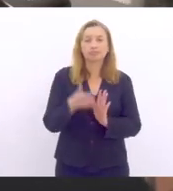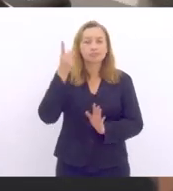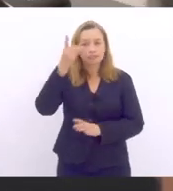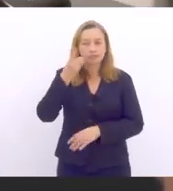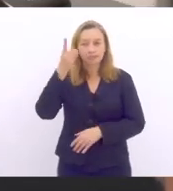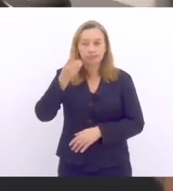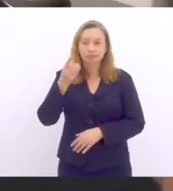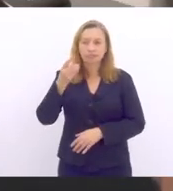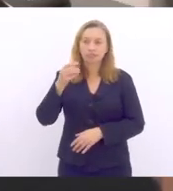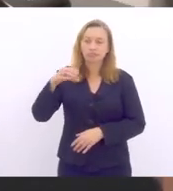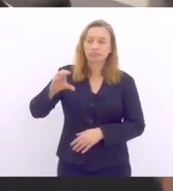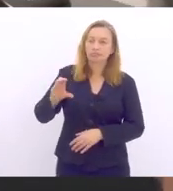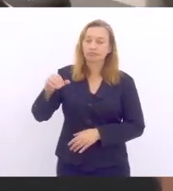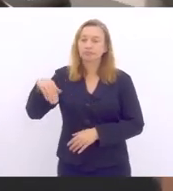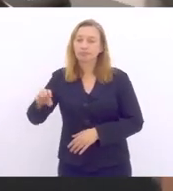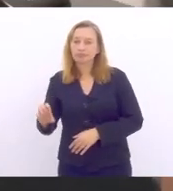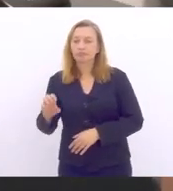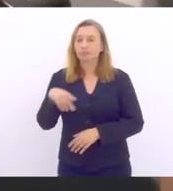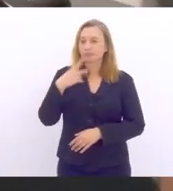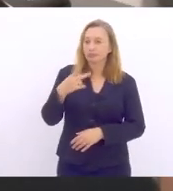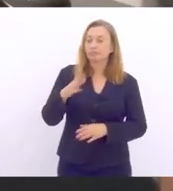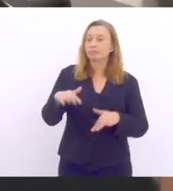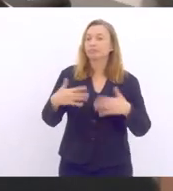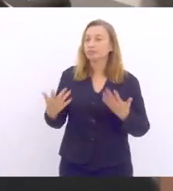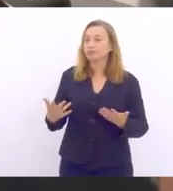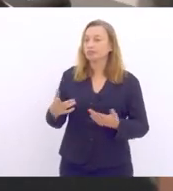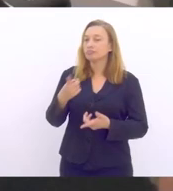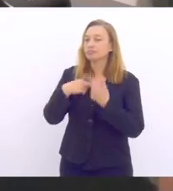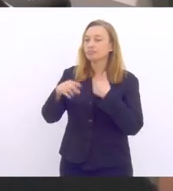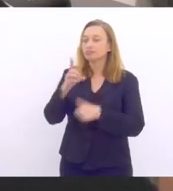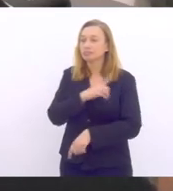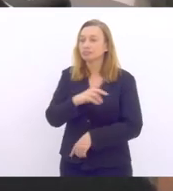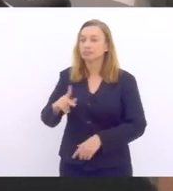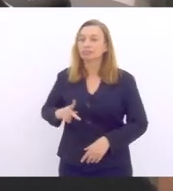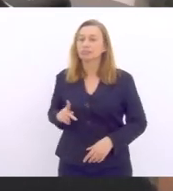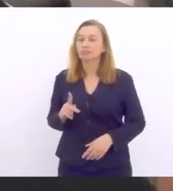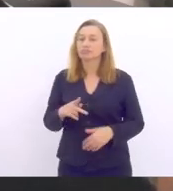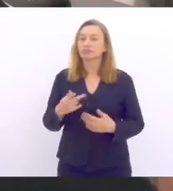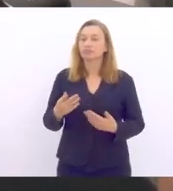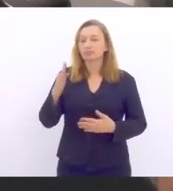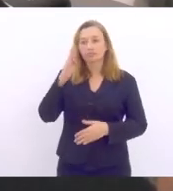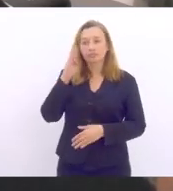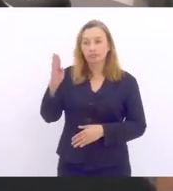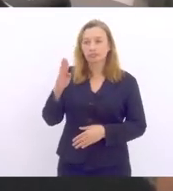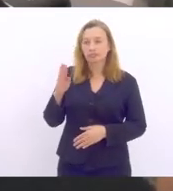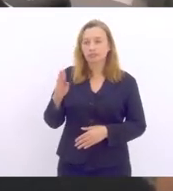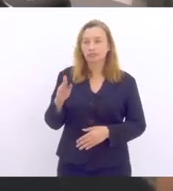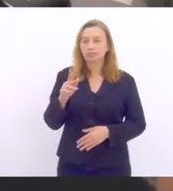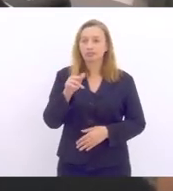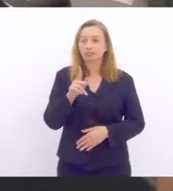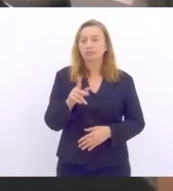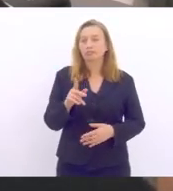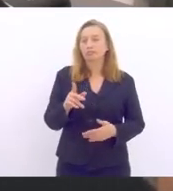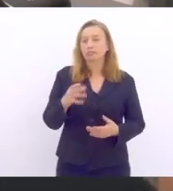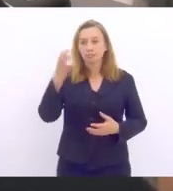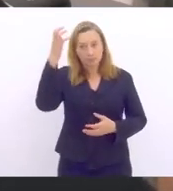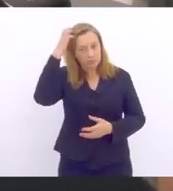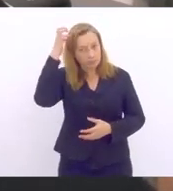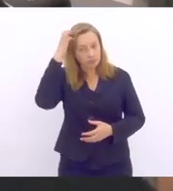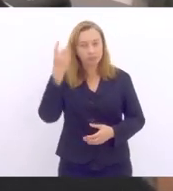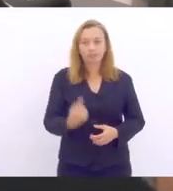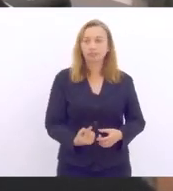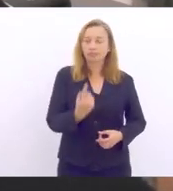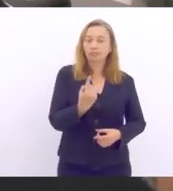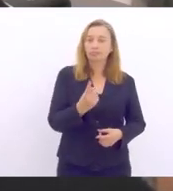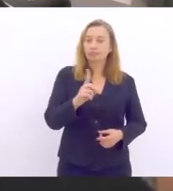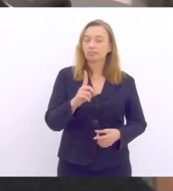de começar a sessão, falou qual é a posição da Defensoria Pública sobre o ponto nodal, que é punir o CNPJ, não punir o CPF, eu sempre vou dizer